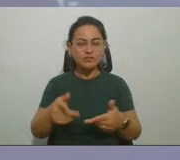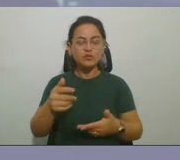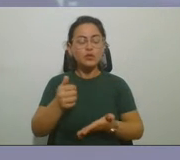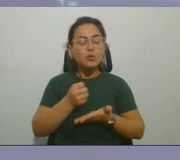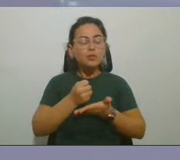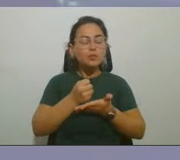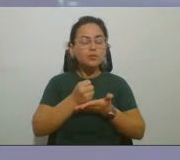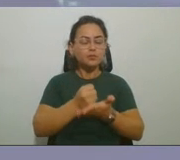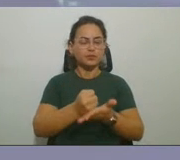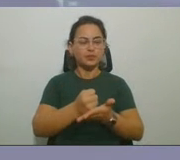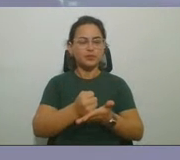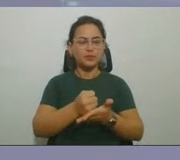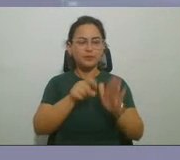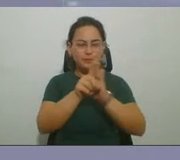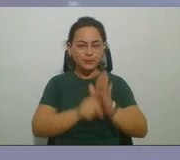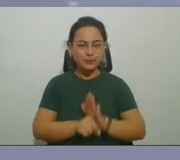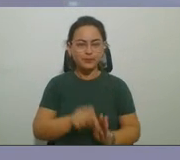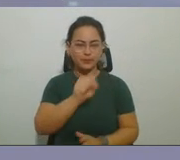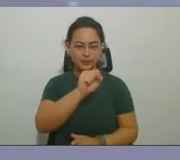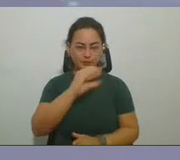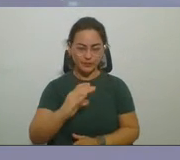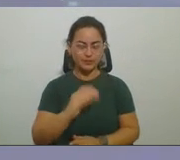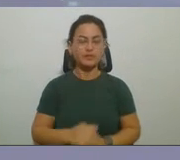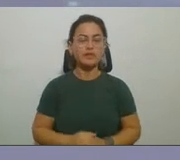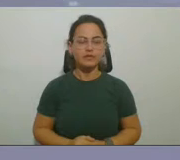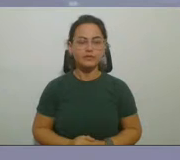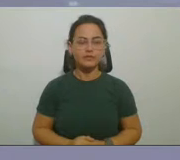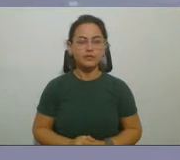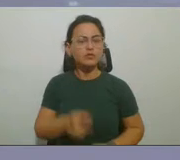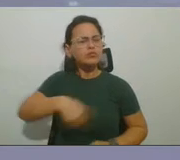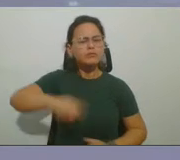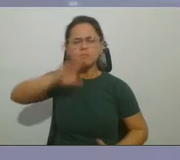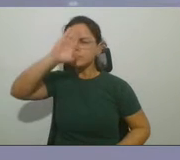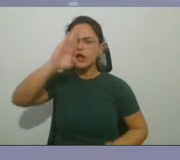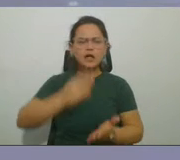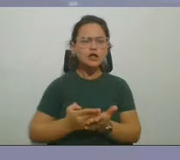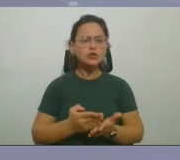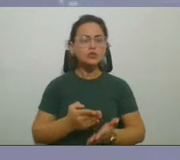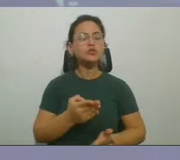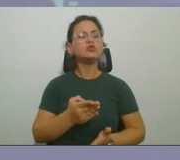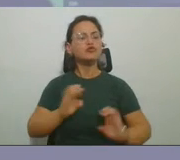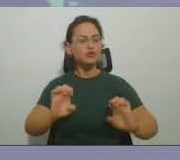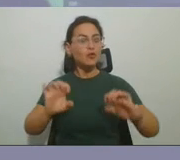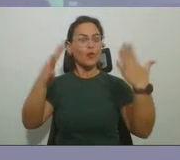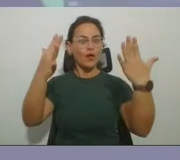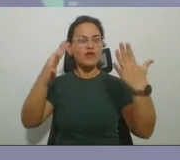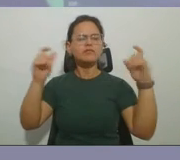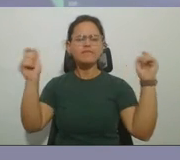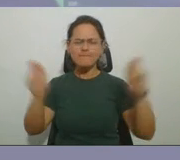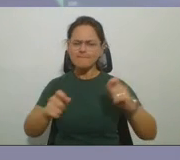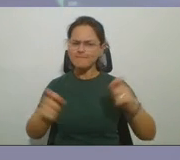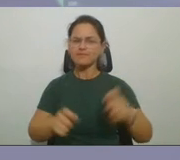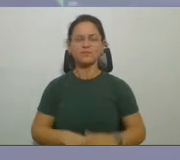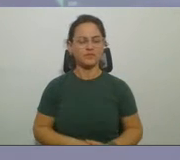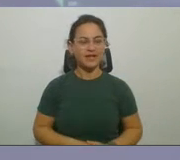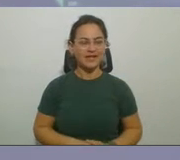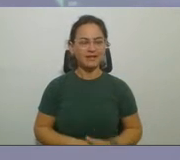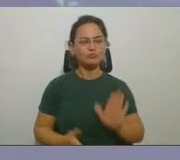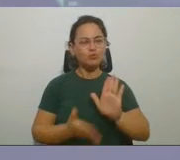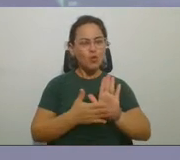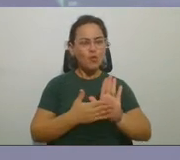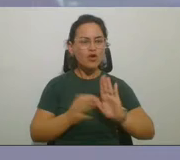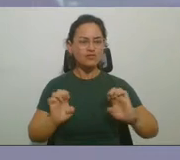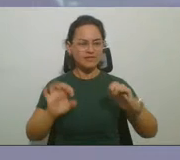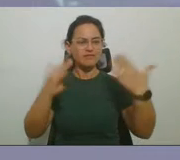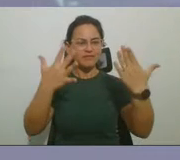Catarina, FAPESC, que acreditaram na proposta do evento. Ao professor Ismael,